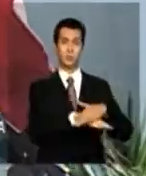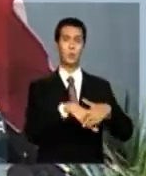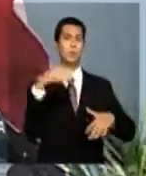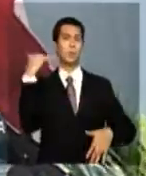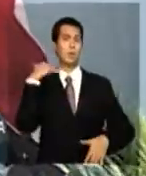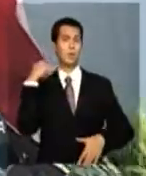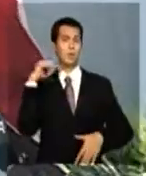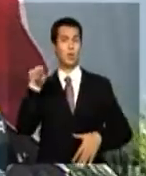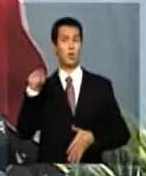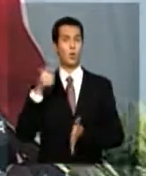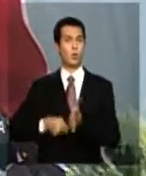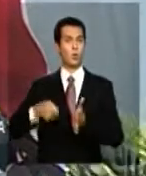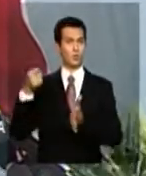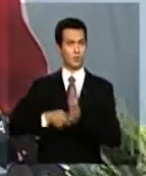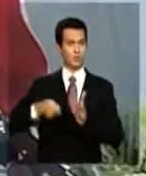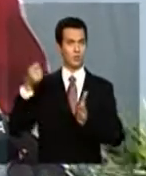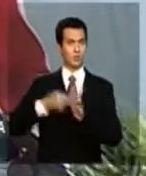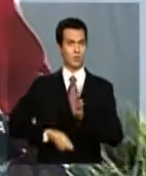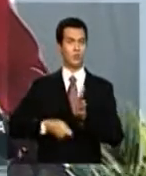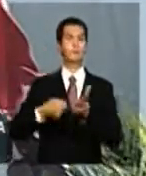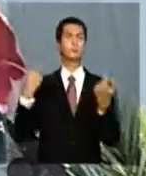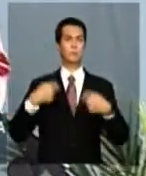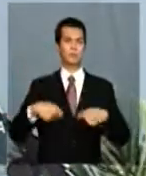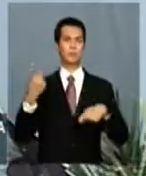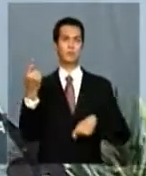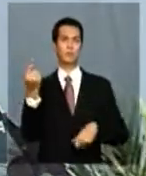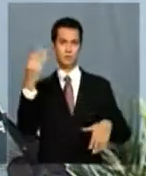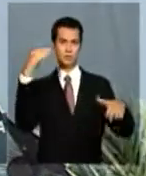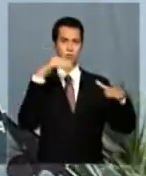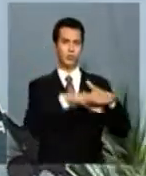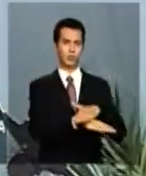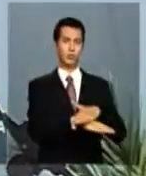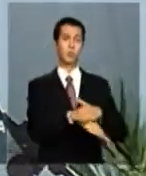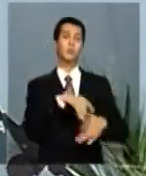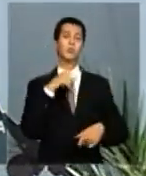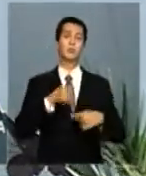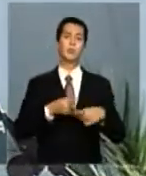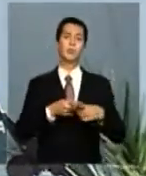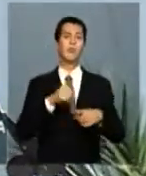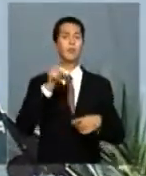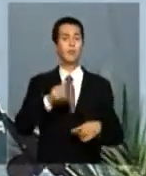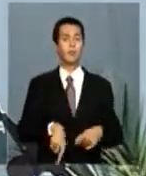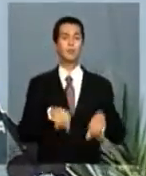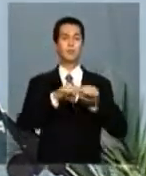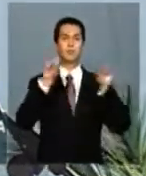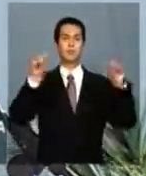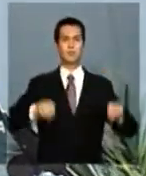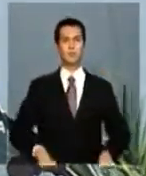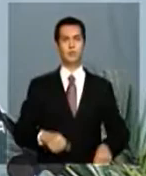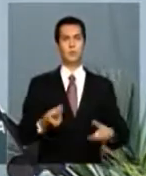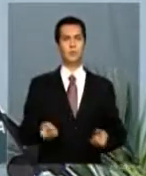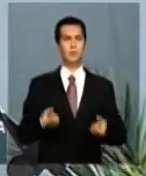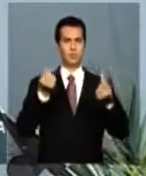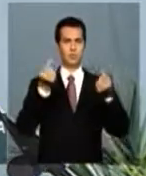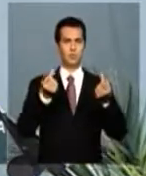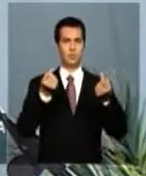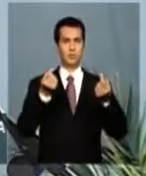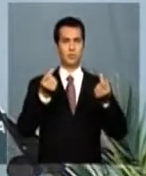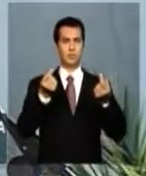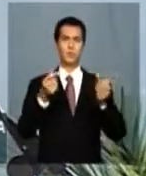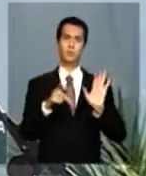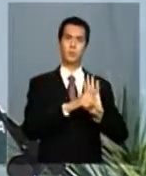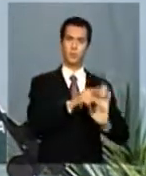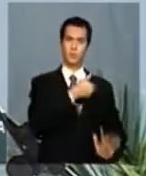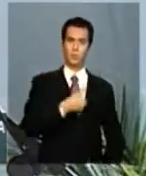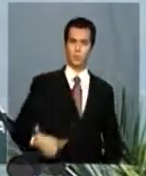são obrigados a colocar no Banco Central como garantia do sistema financeiro público